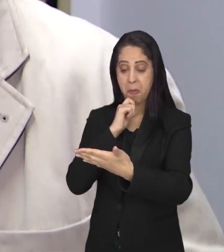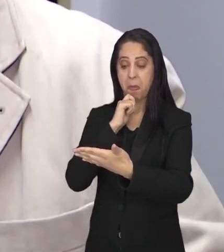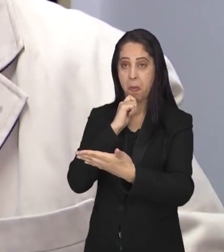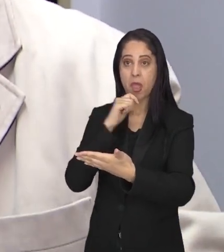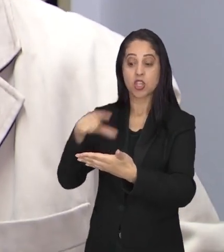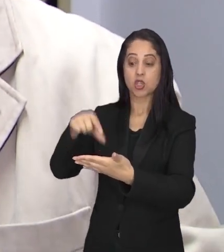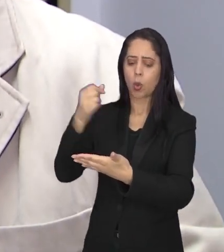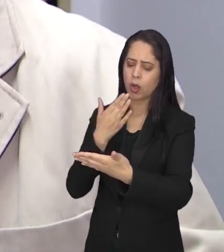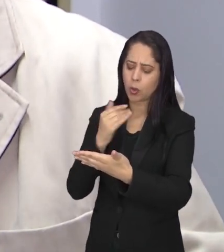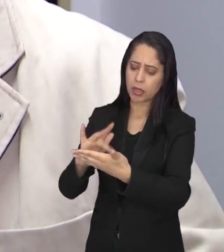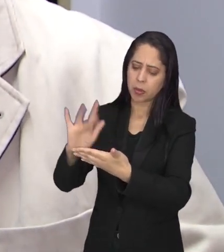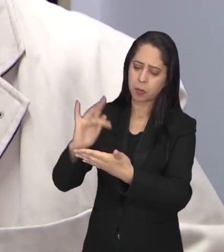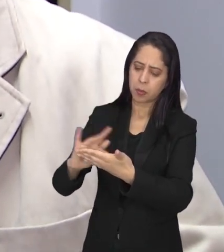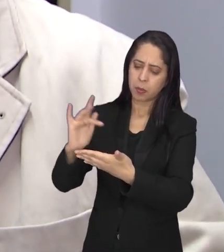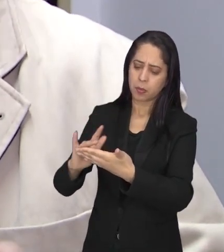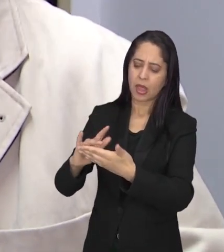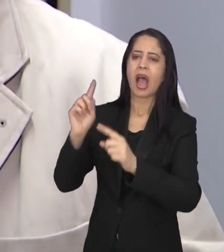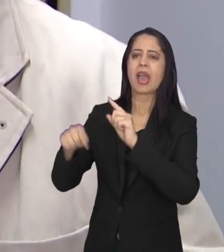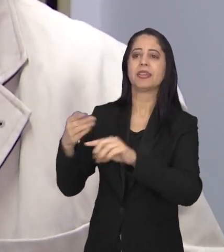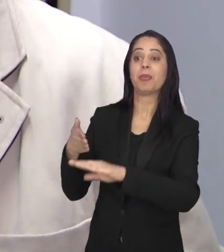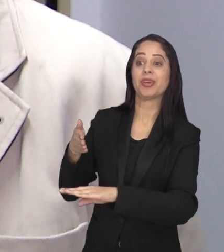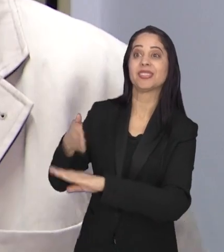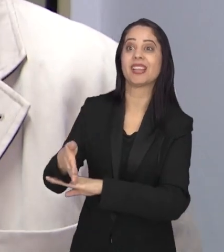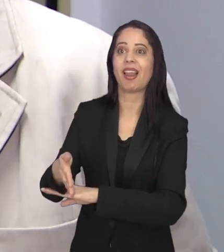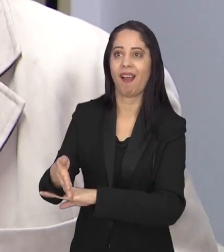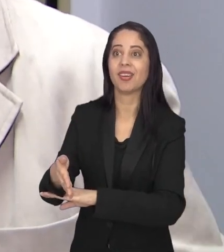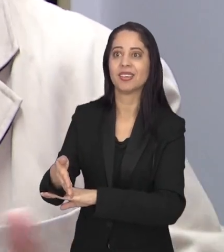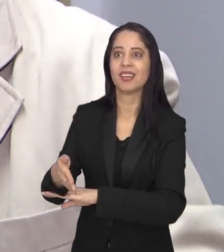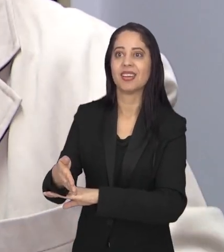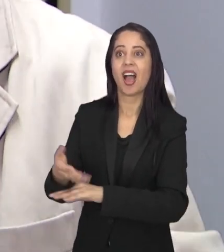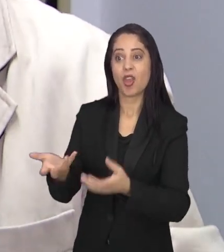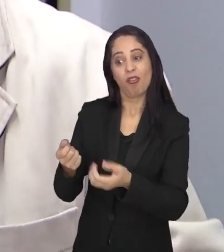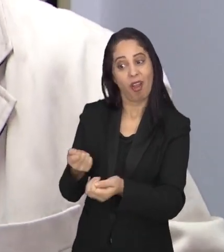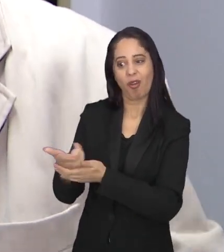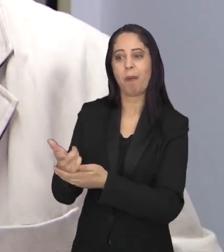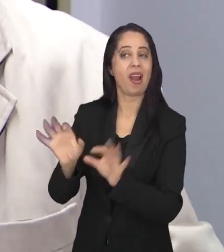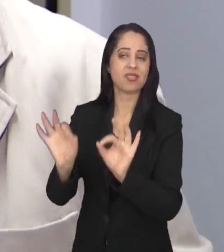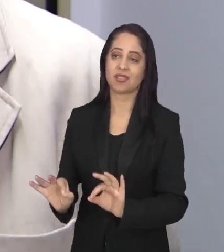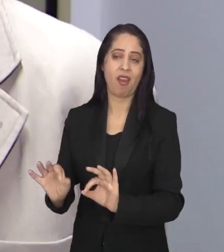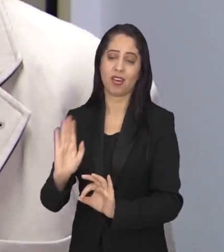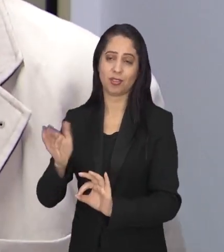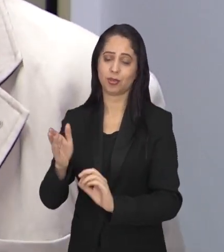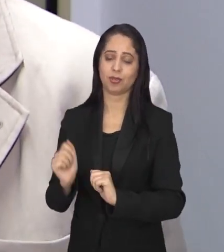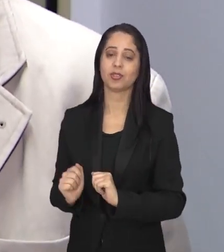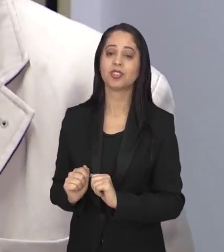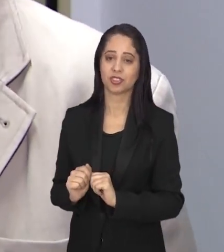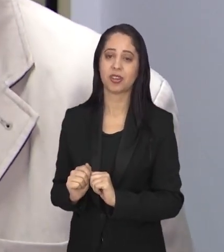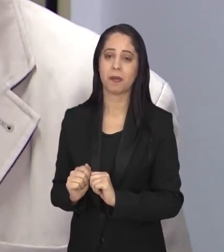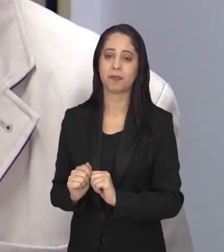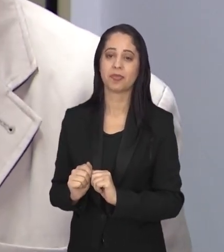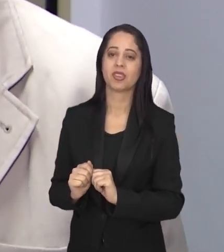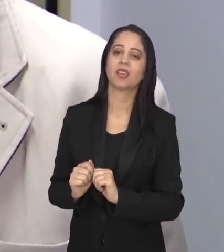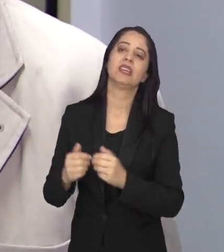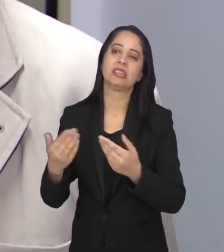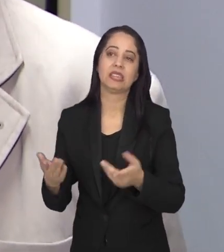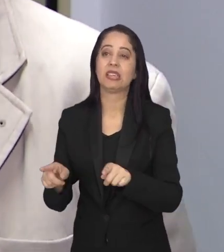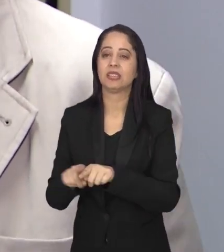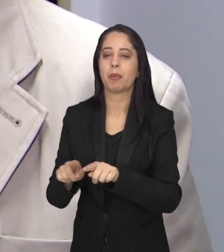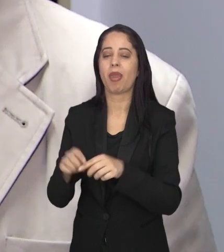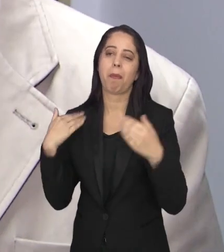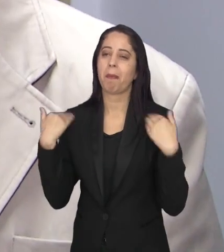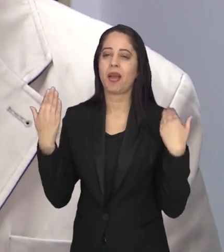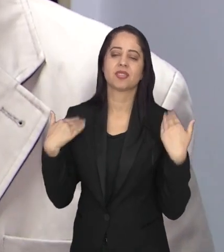é uma pauta que tem duas pontas diferentes, né, tanto da internet, e a gente sabe que é positivo para o comerciante, né? O comerciante,